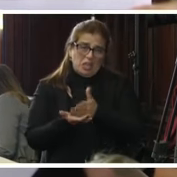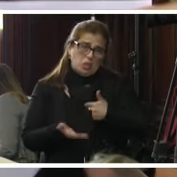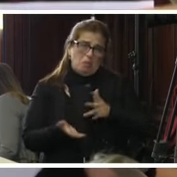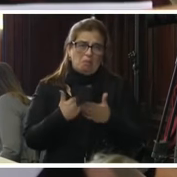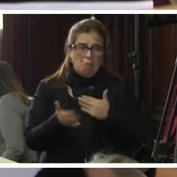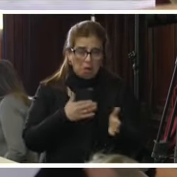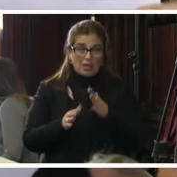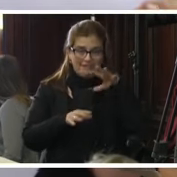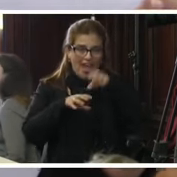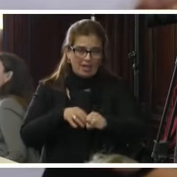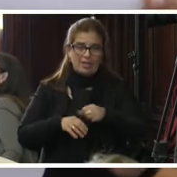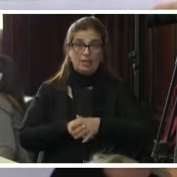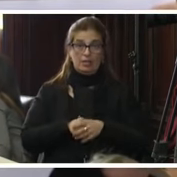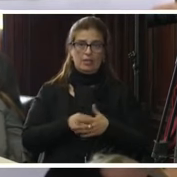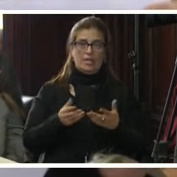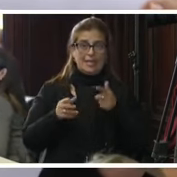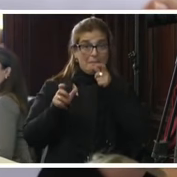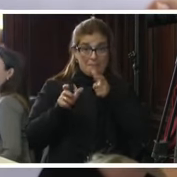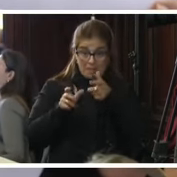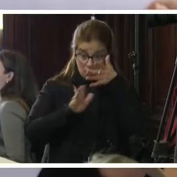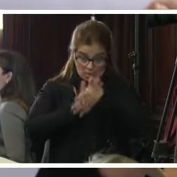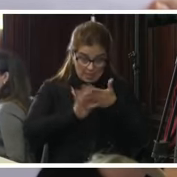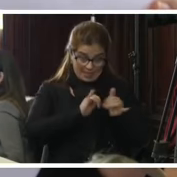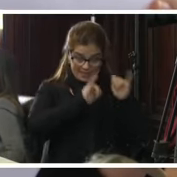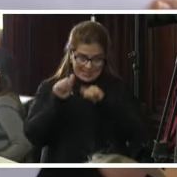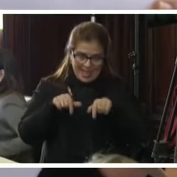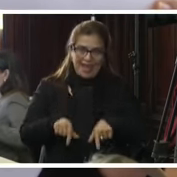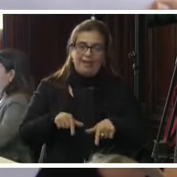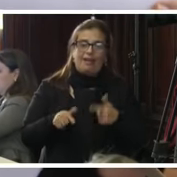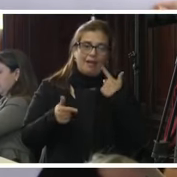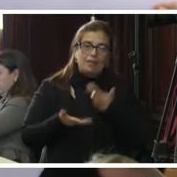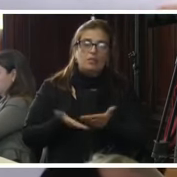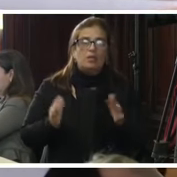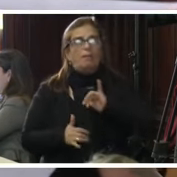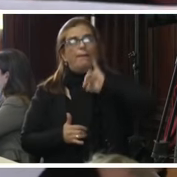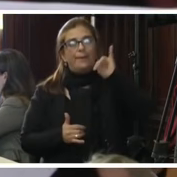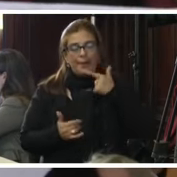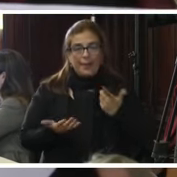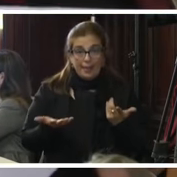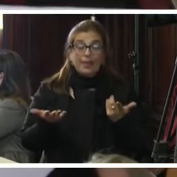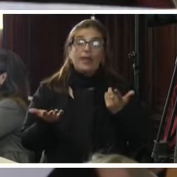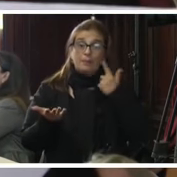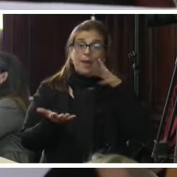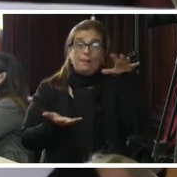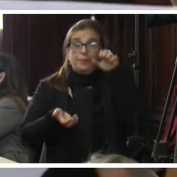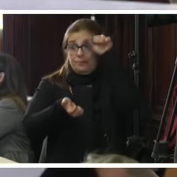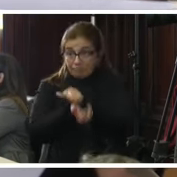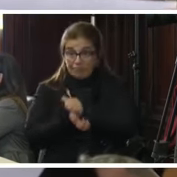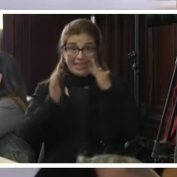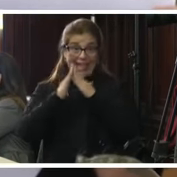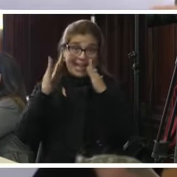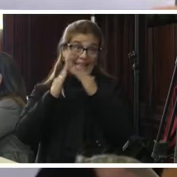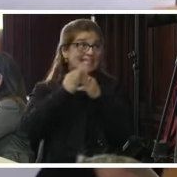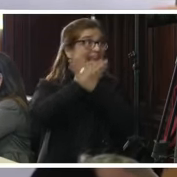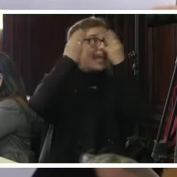vamos caçá-los." Naquele mesmo dia, os delegados apresentaram um pedido de mandado de busca e apreensão domiciliar